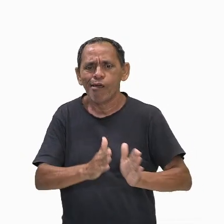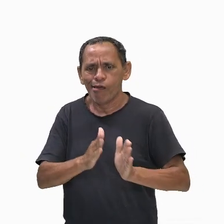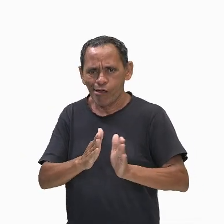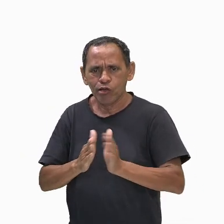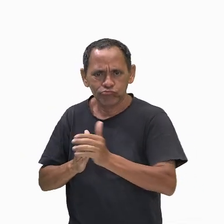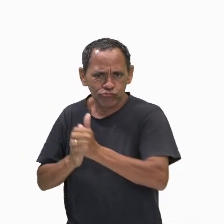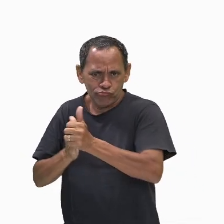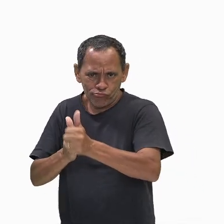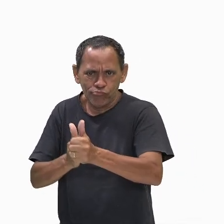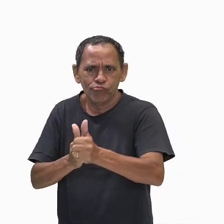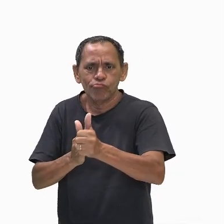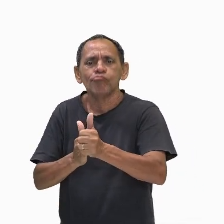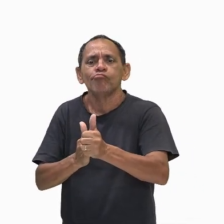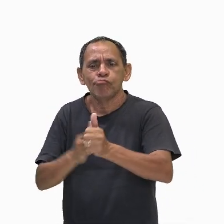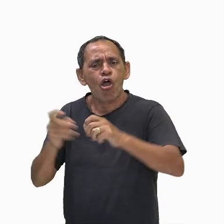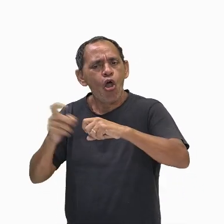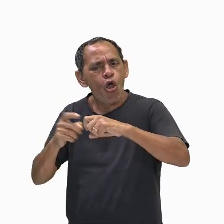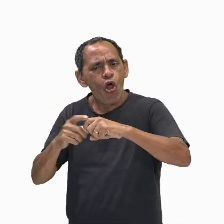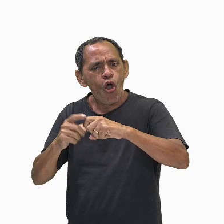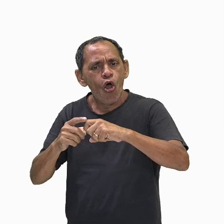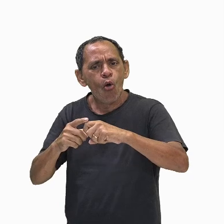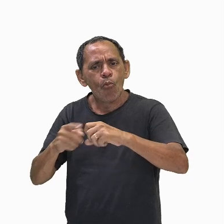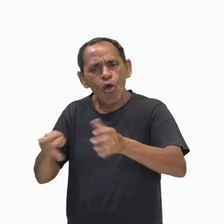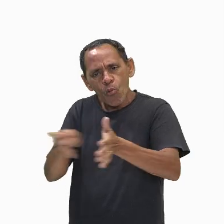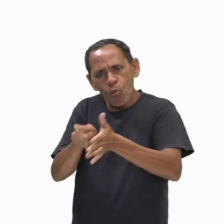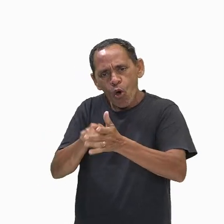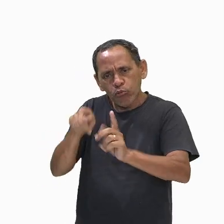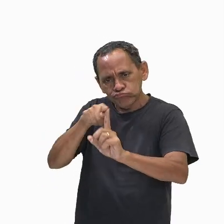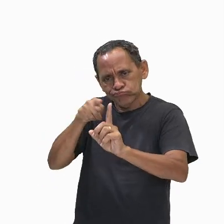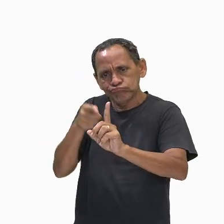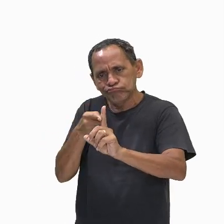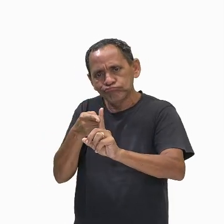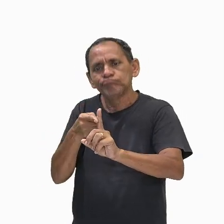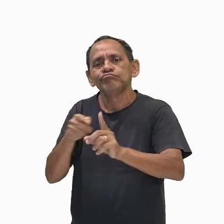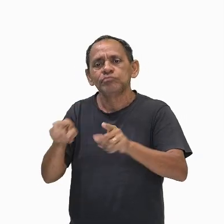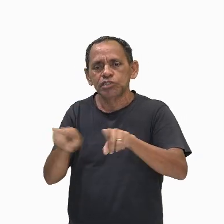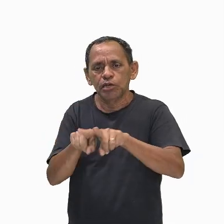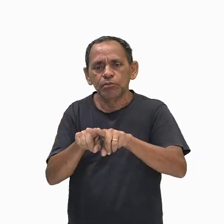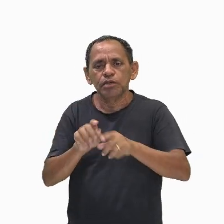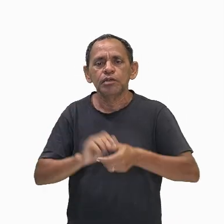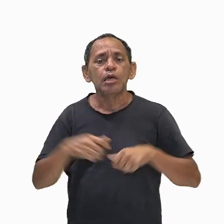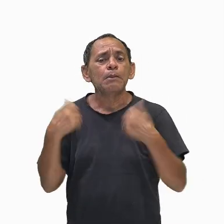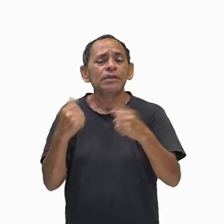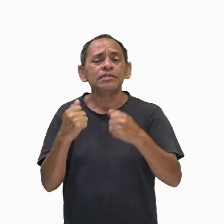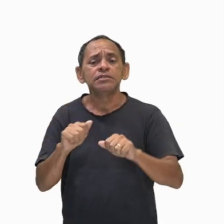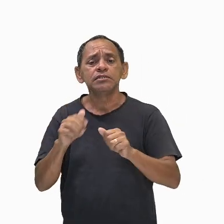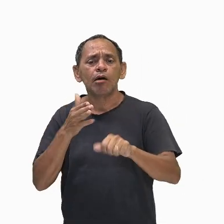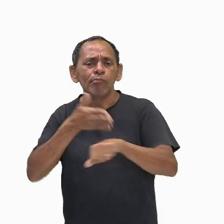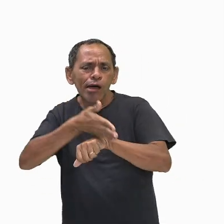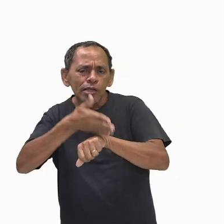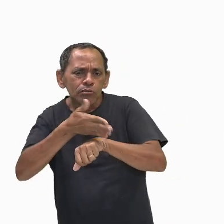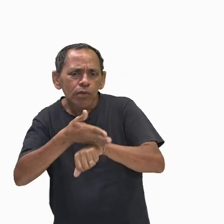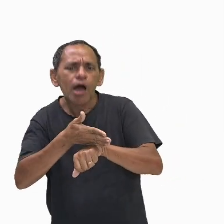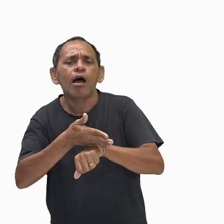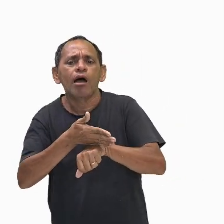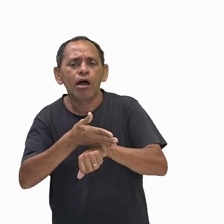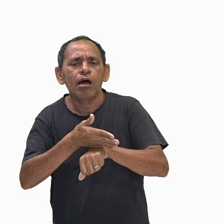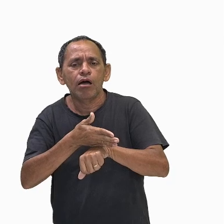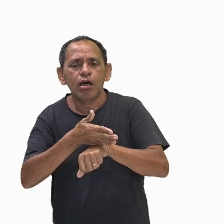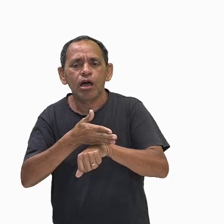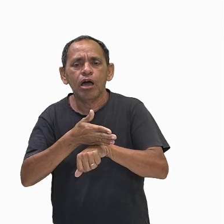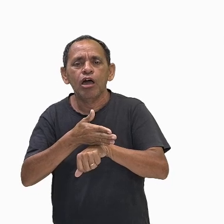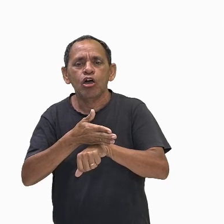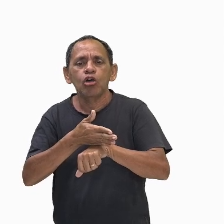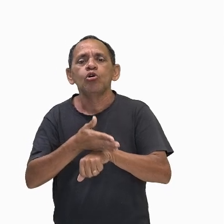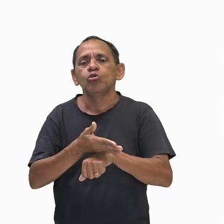médicos ou obstetra. Então, é necessário você participar, tanto o genitor,